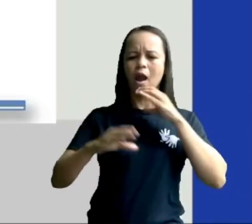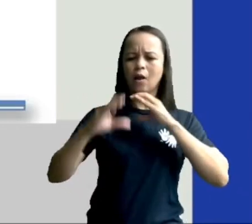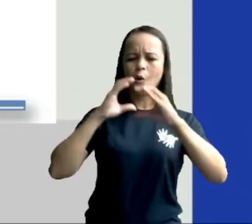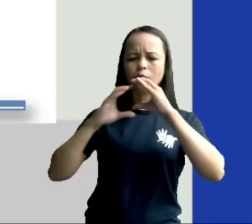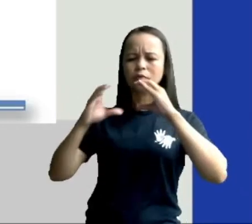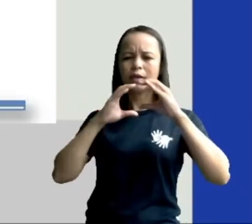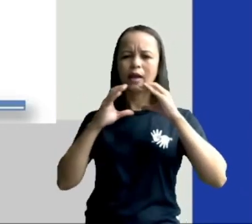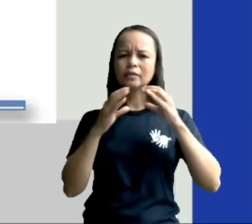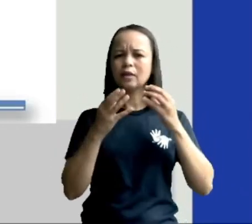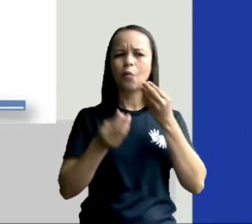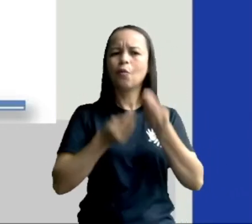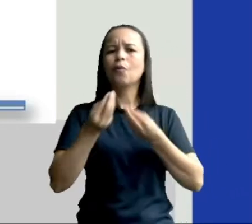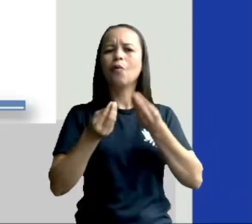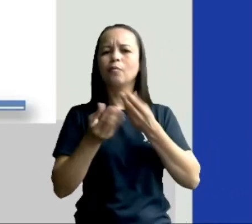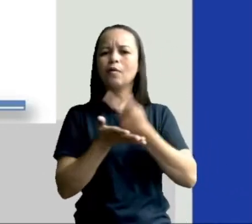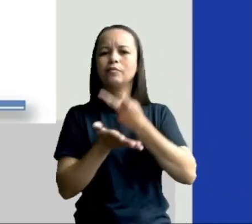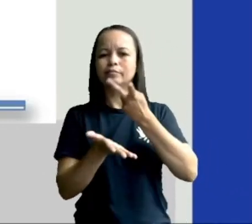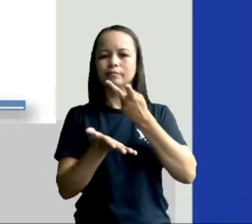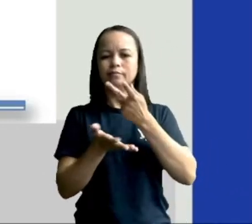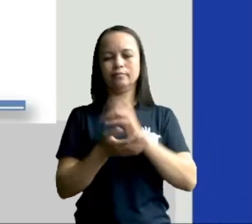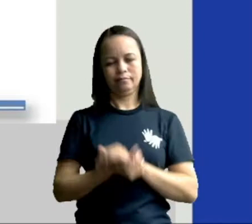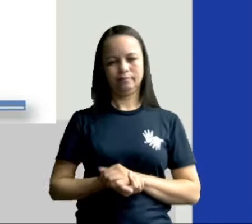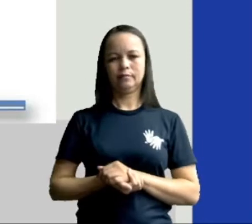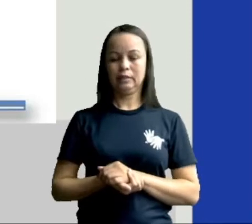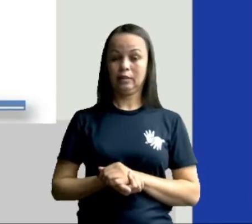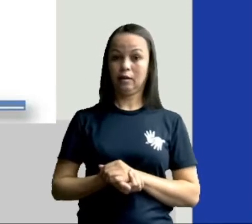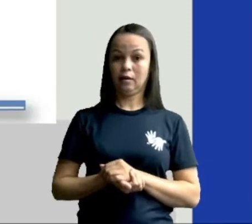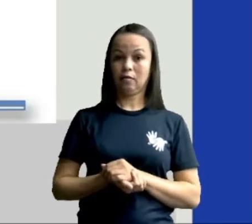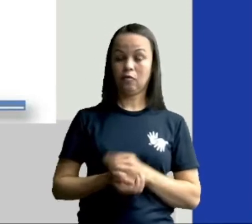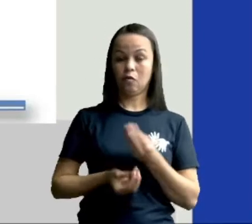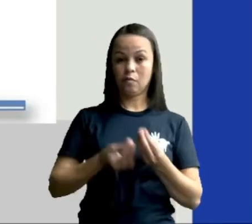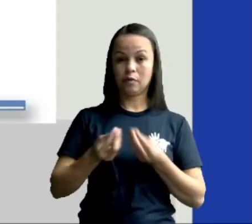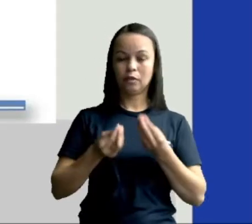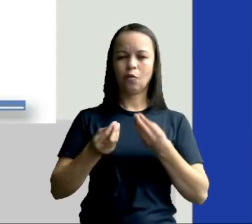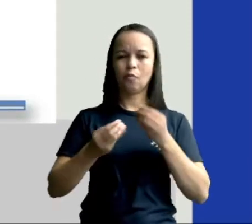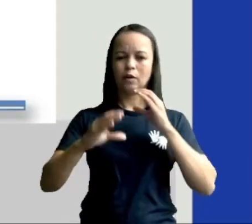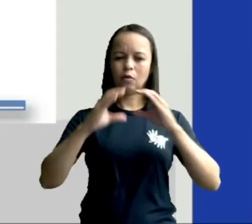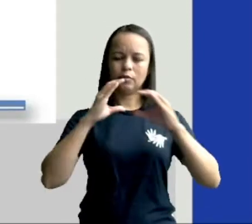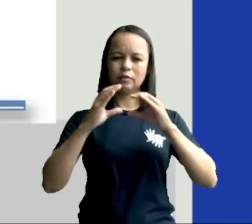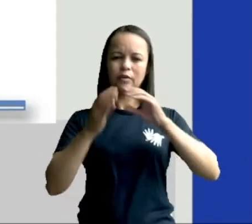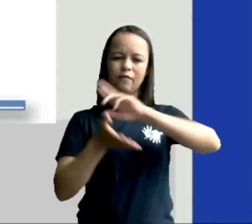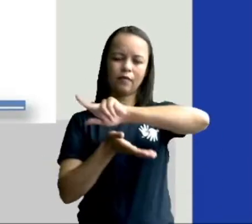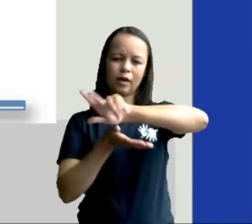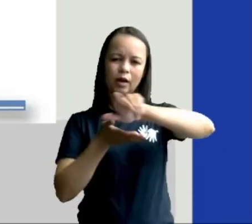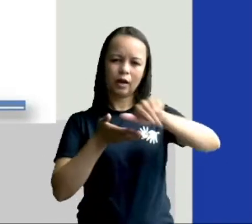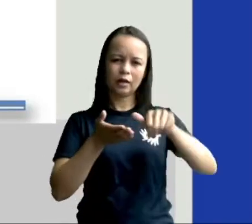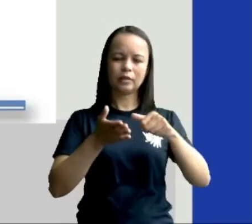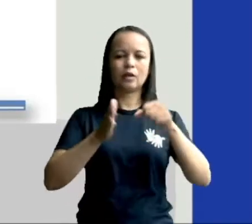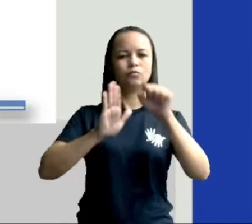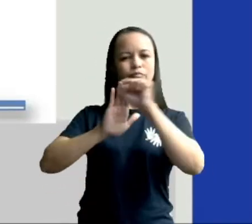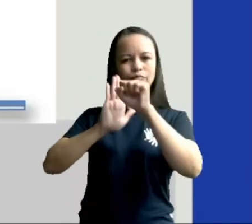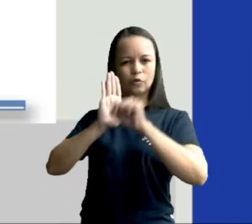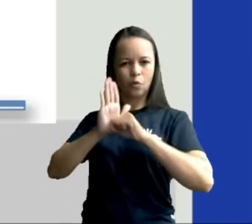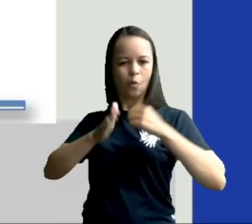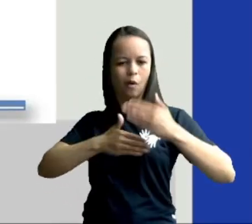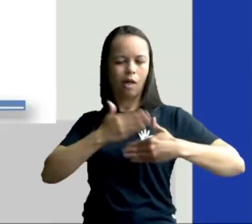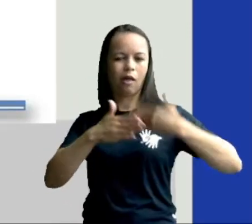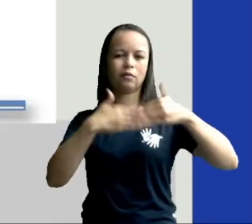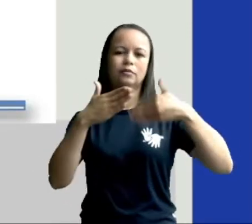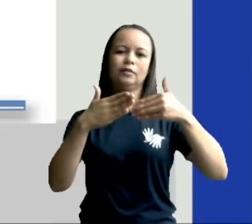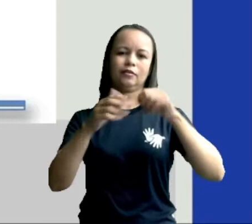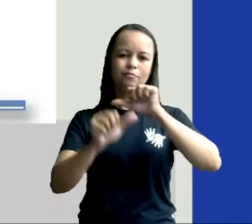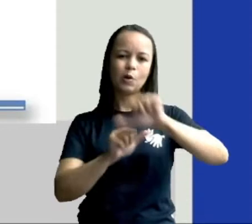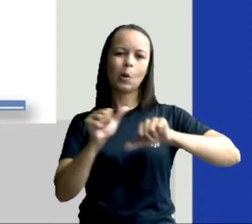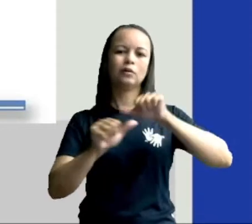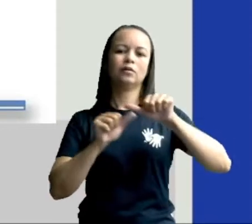Como? Como isso ocorreu? A forma como faz essa comunicação tem vindo a variar ao longo dos séculos, beleza?